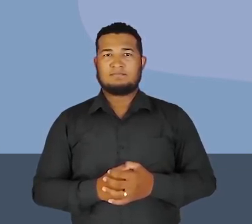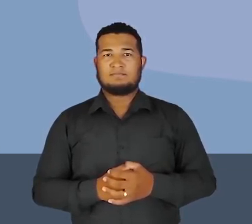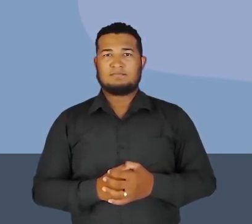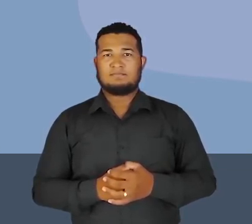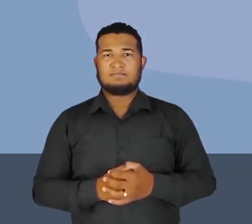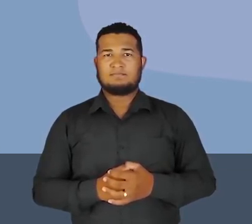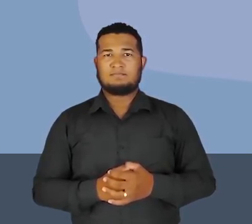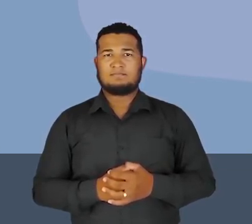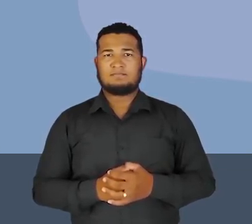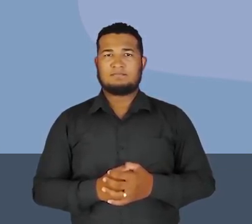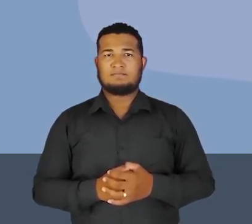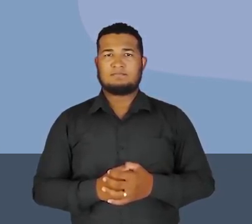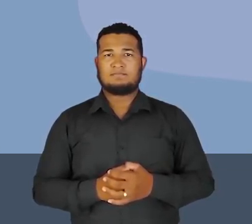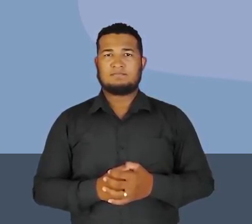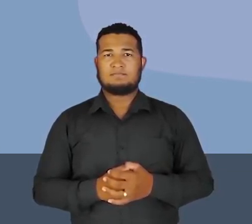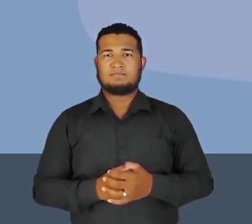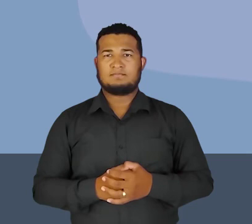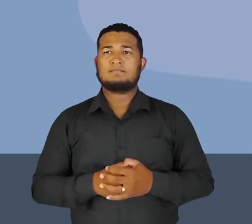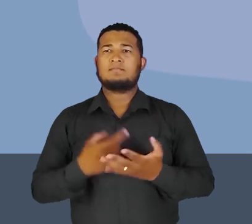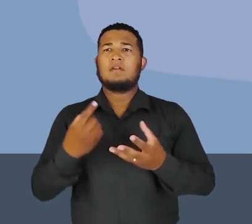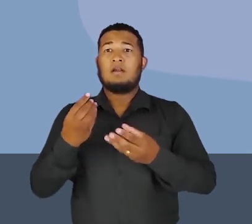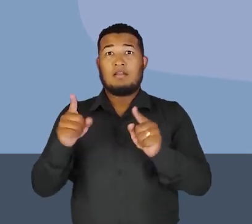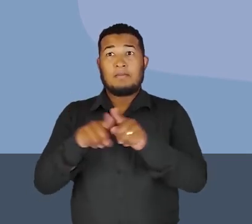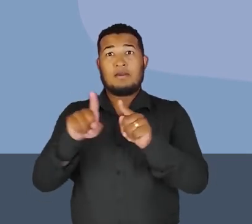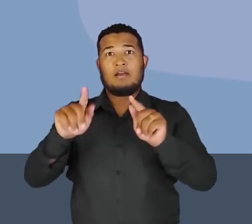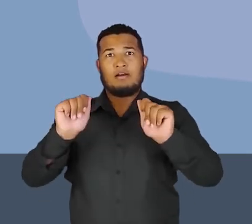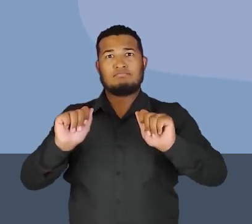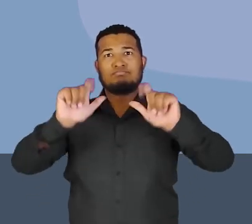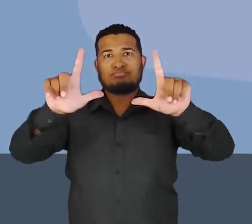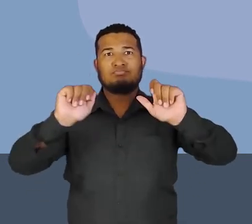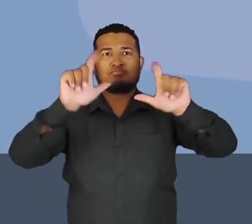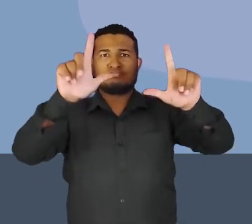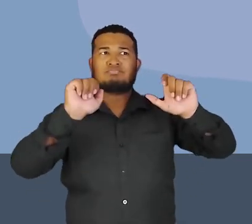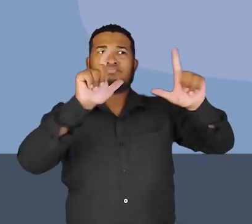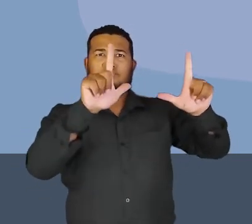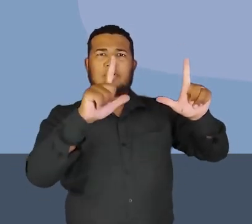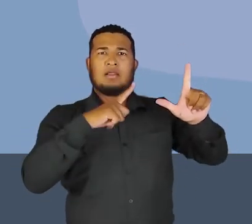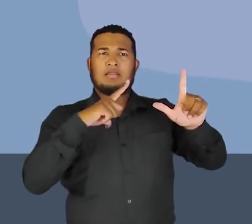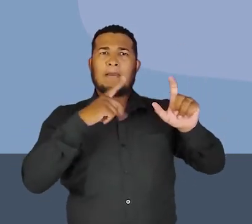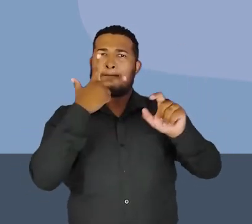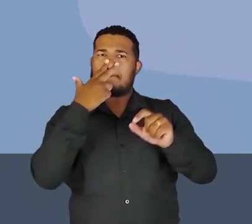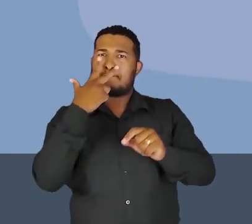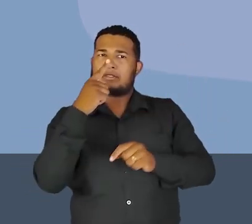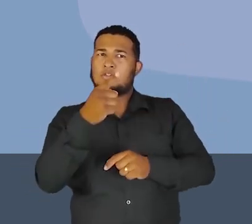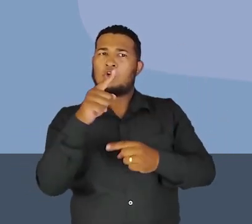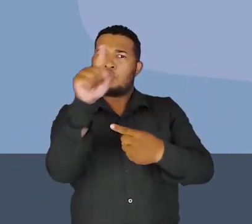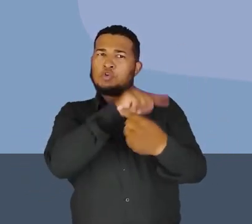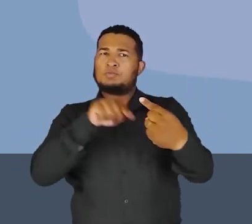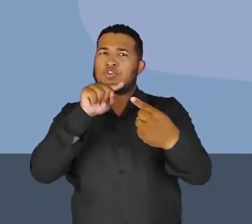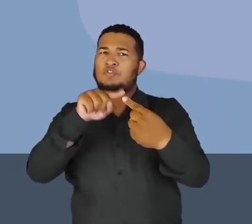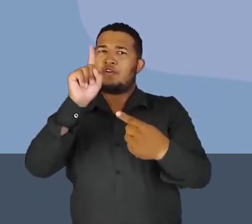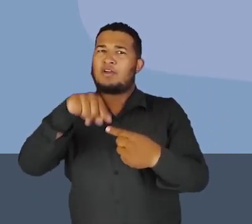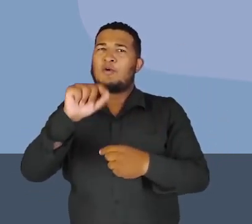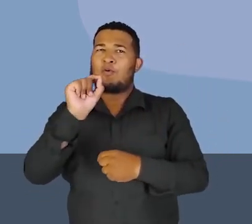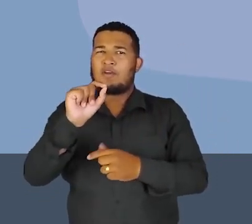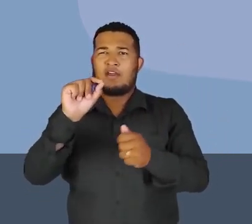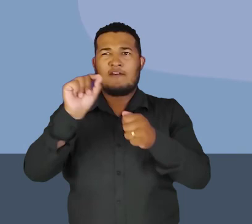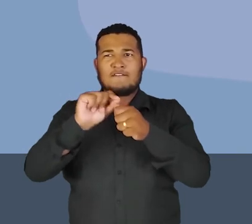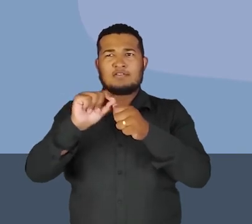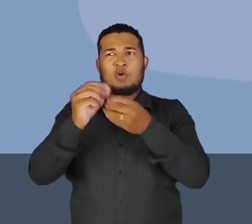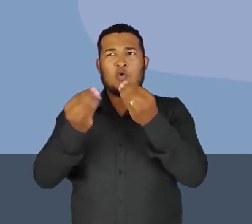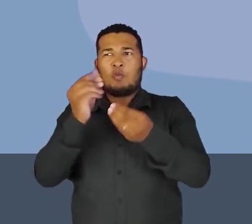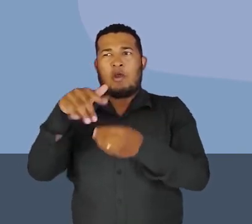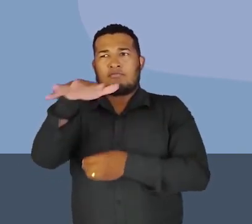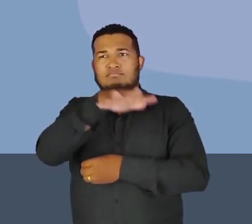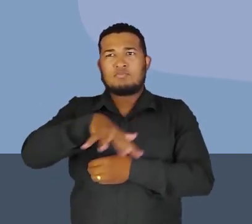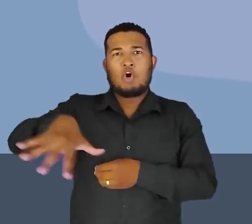A gente muda a cada momento. E a sua exposição teve muito, a Meditações teve esse propósito do fazer essa comunicação